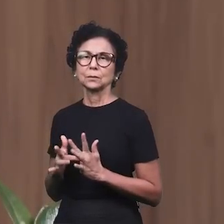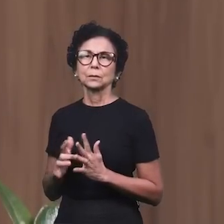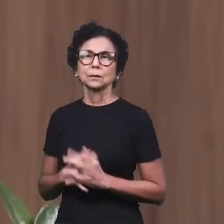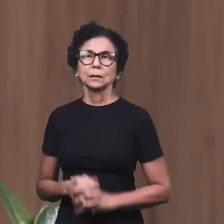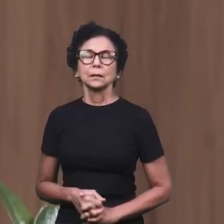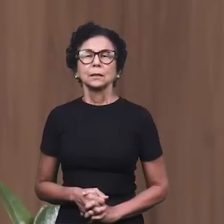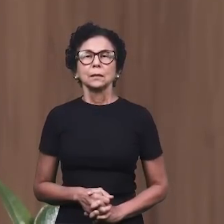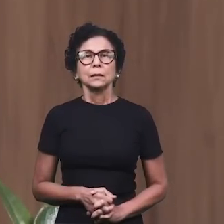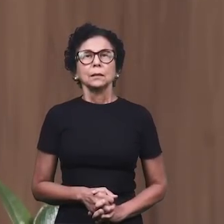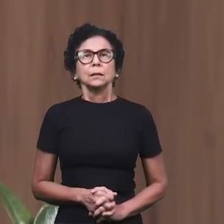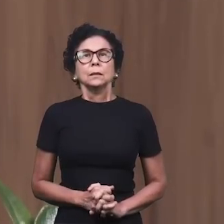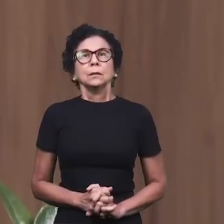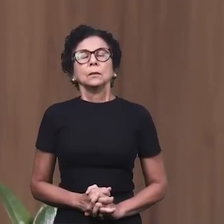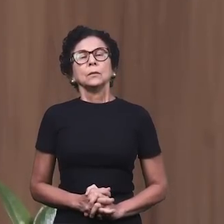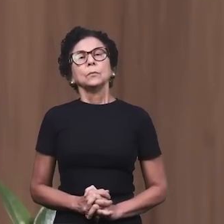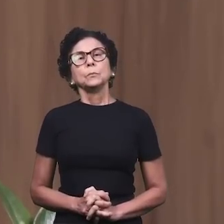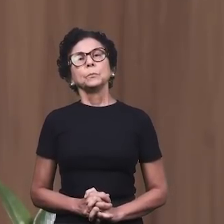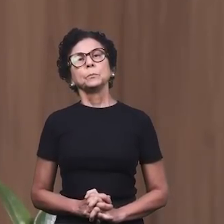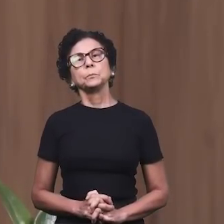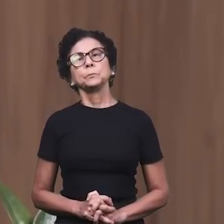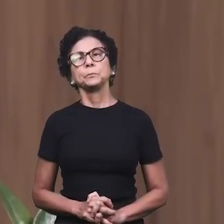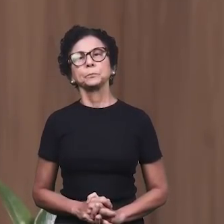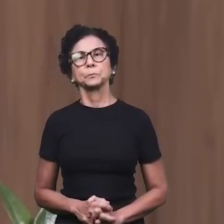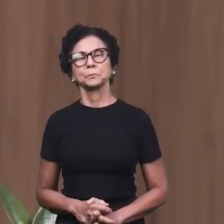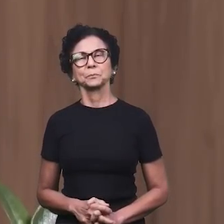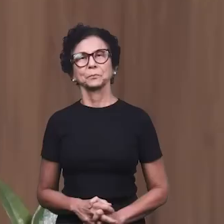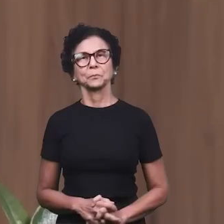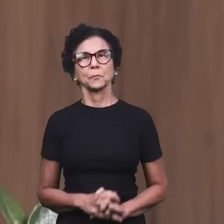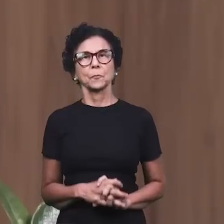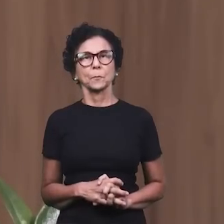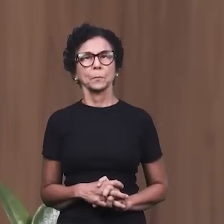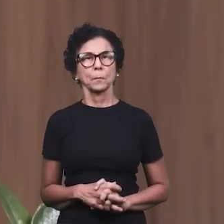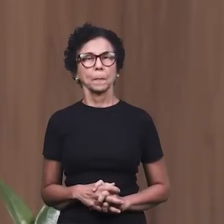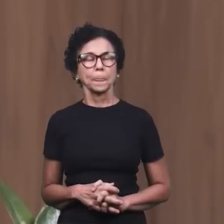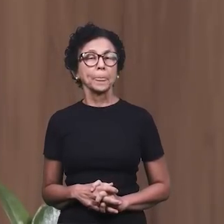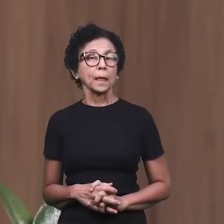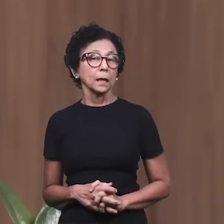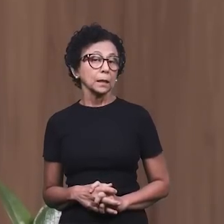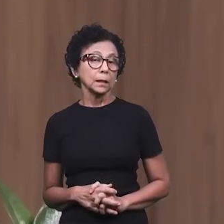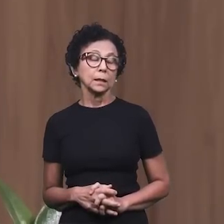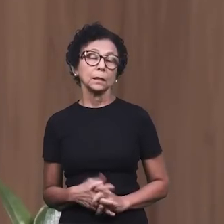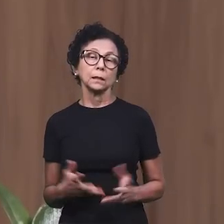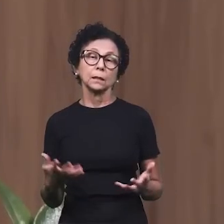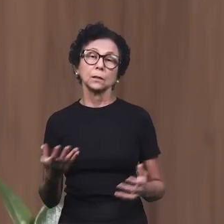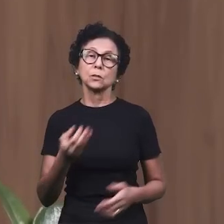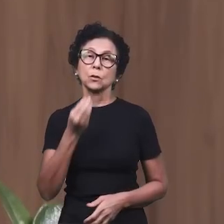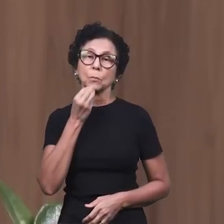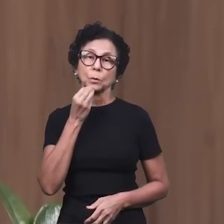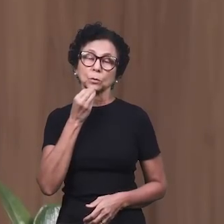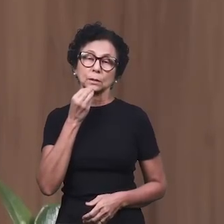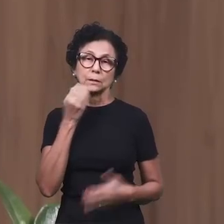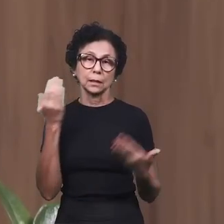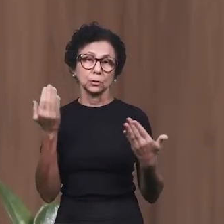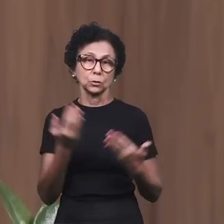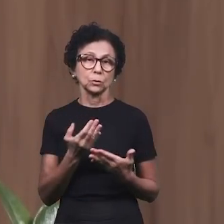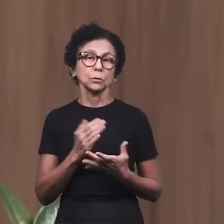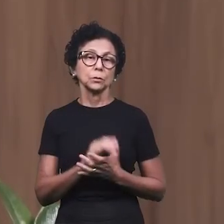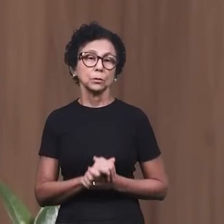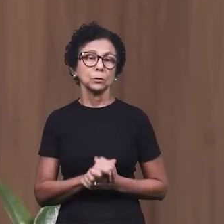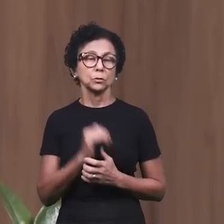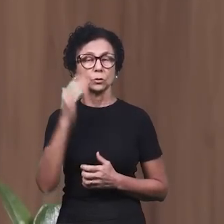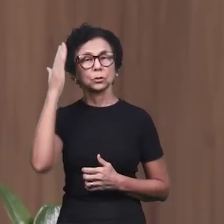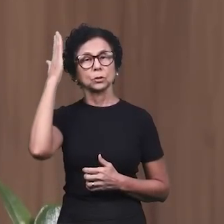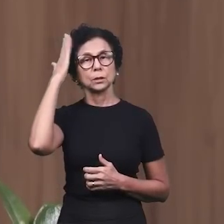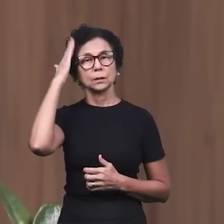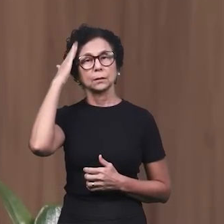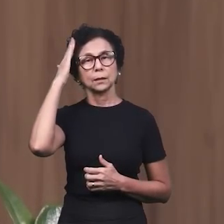quero dizer aqui uma coisa assim, hoje nós tivemos a oportunidade de ver como Deus ama o homem